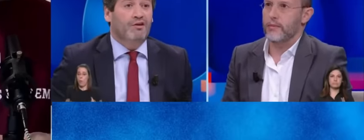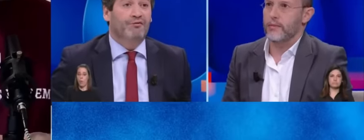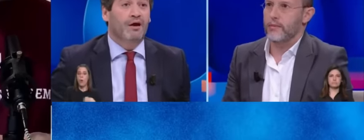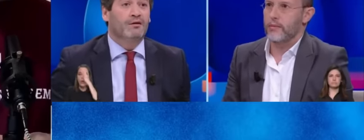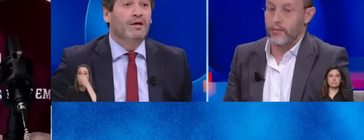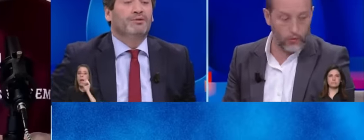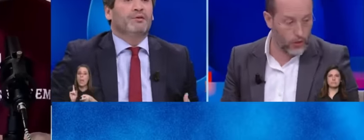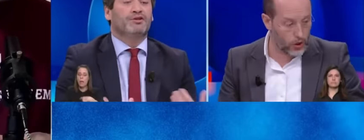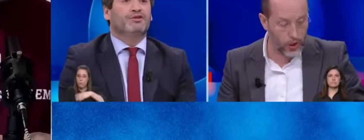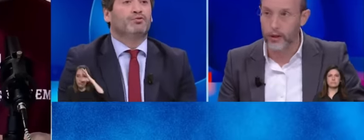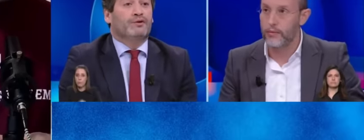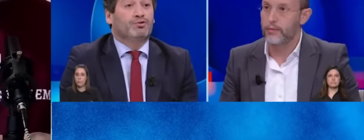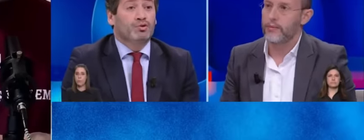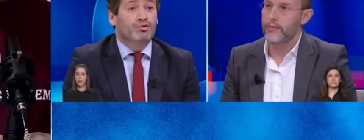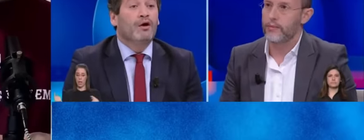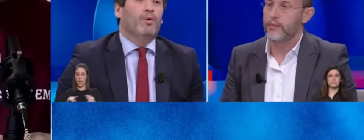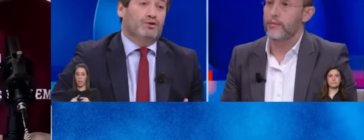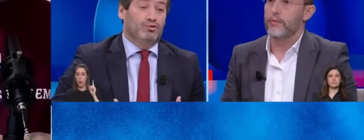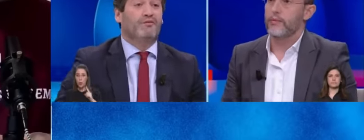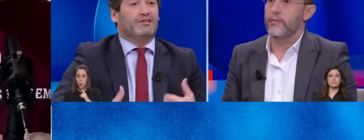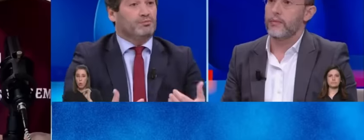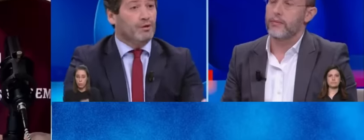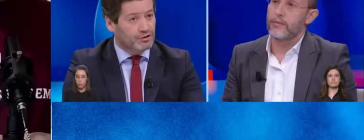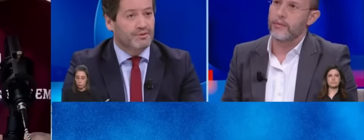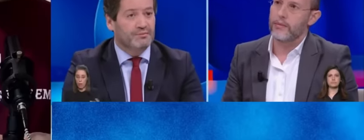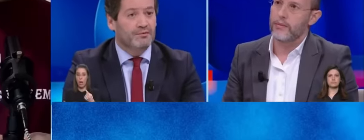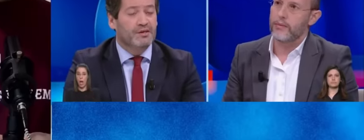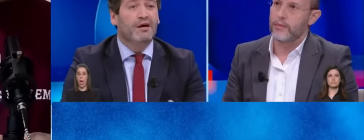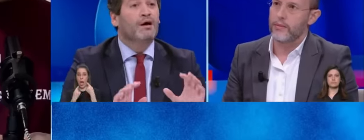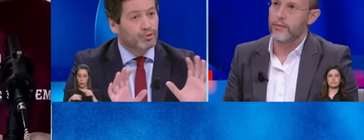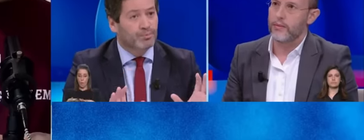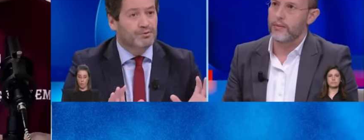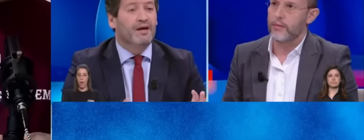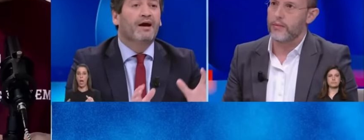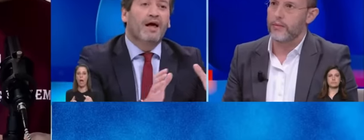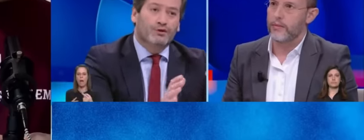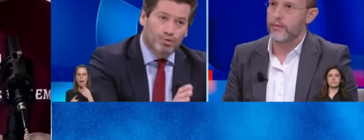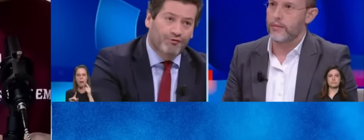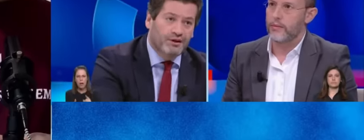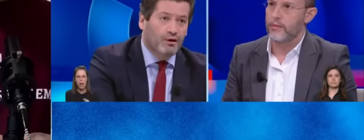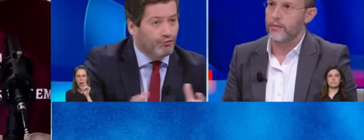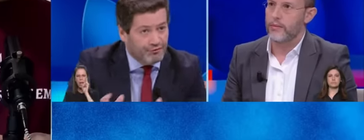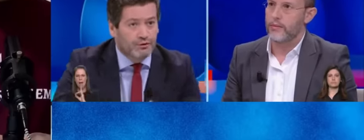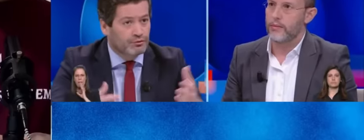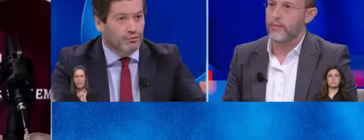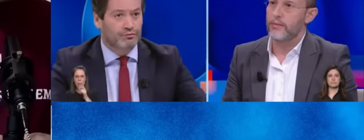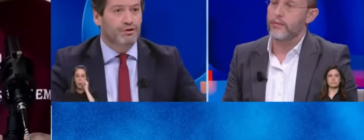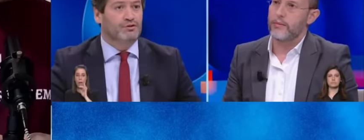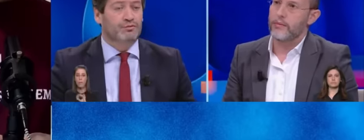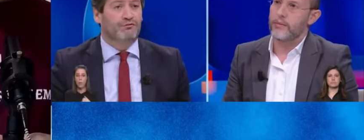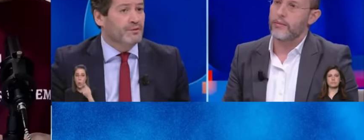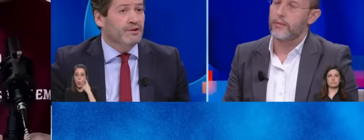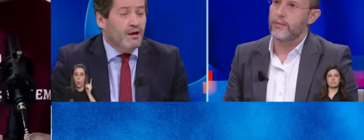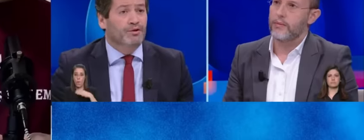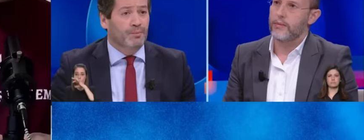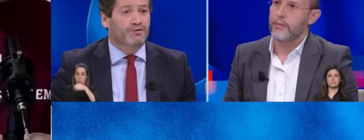eu não sei do que é que está a falar e portanto a menos que is seja um debate de surtos eu acho que se Rio tav traz uma acusação para cima da mesa pelo que eu percebi é a sua filha ou filho que eu não conheço